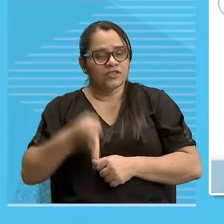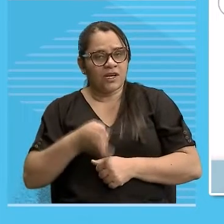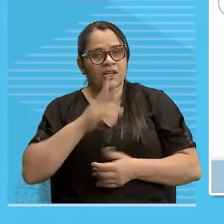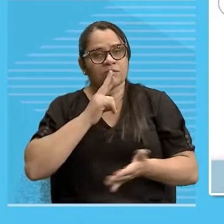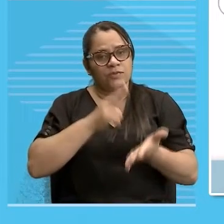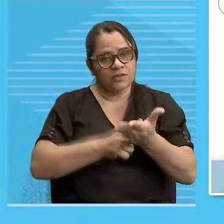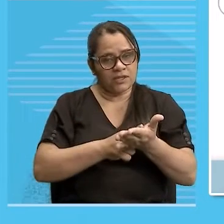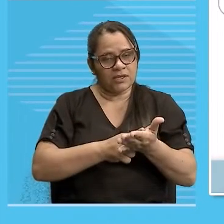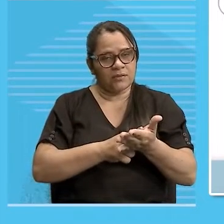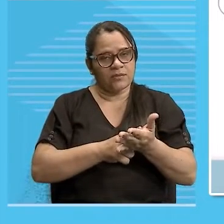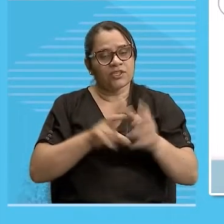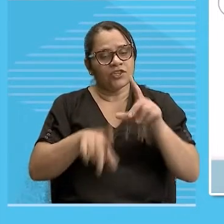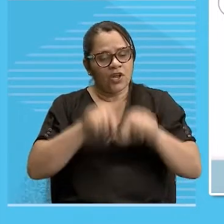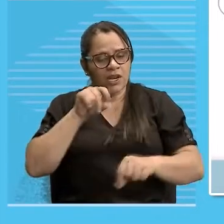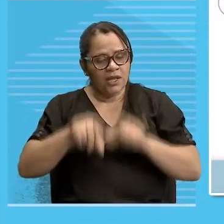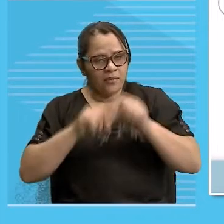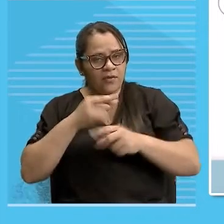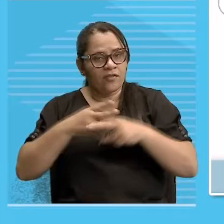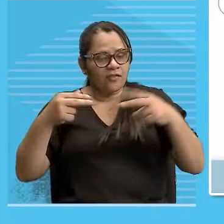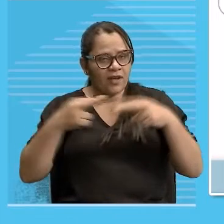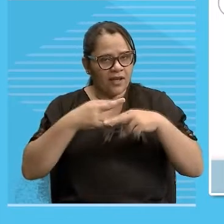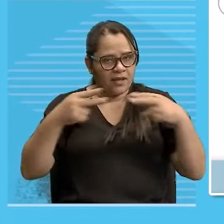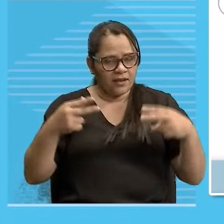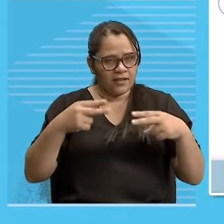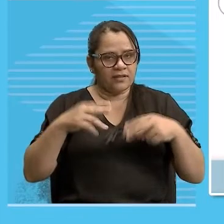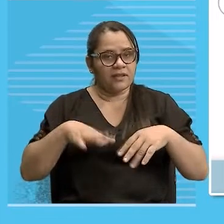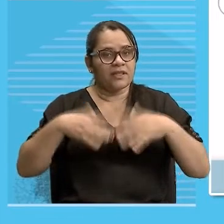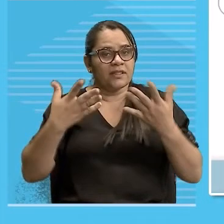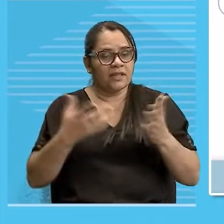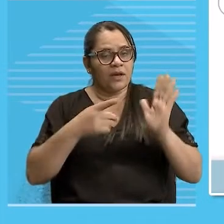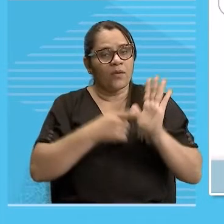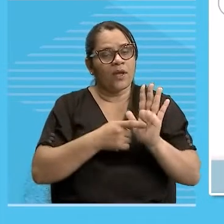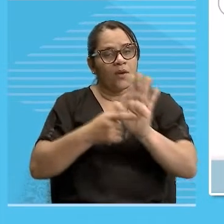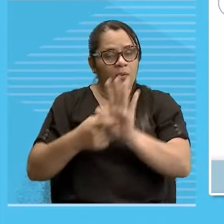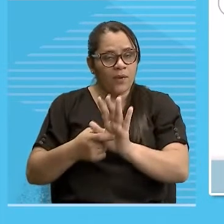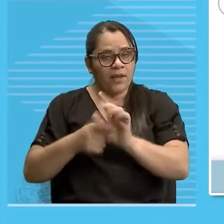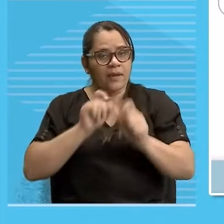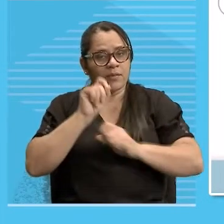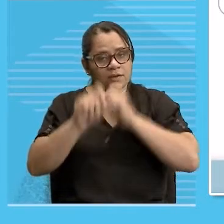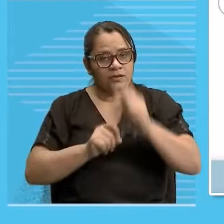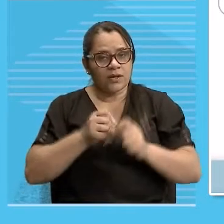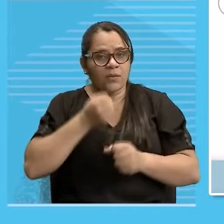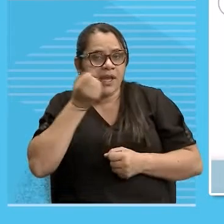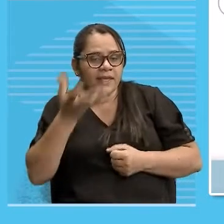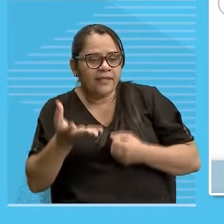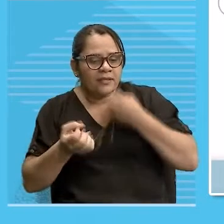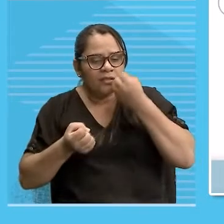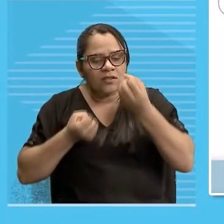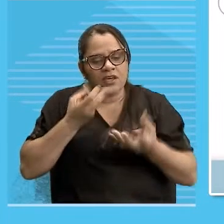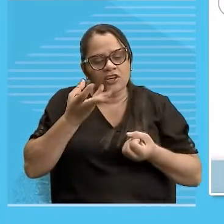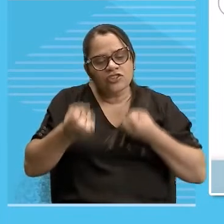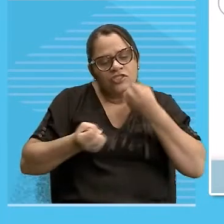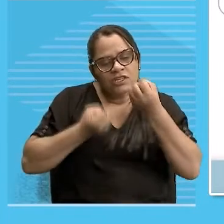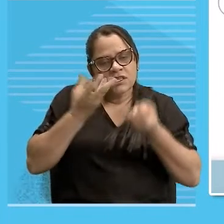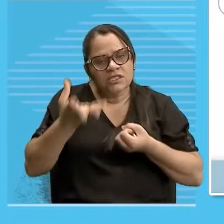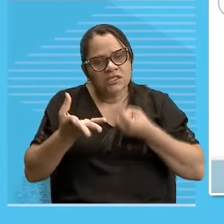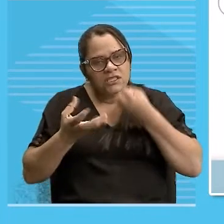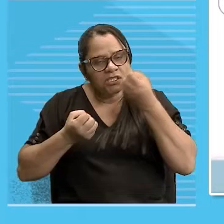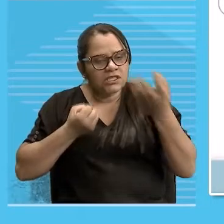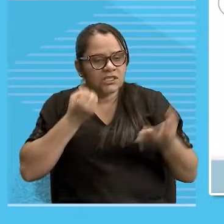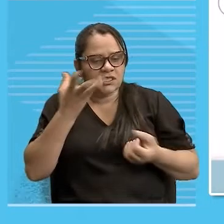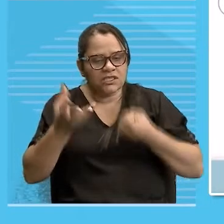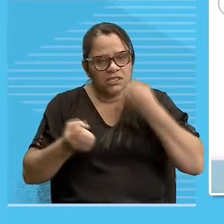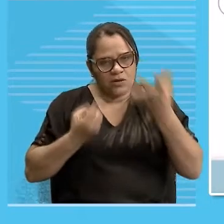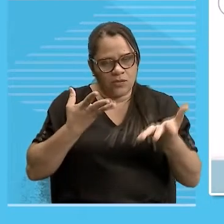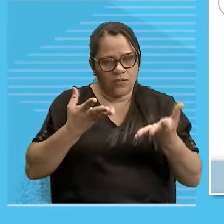elas, na verdade, e vimos que se trata de uma interjeição, tá? tá? Então, é essa palavrinha que